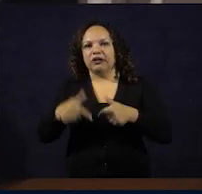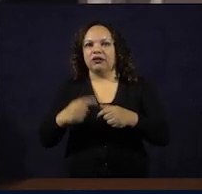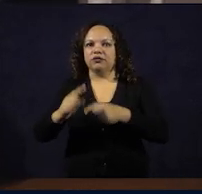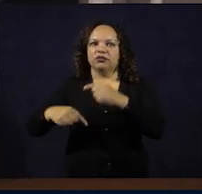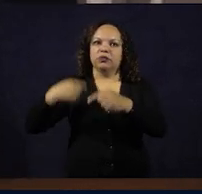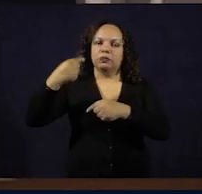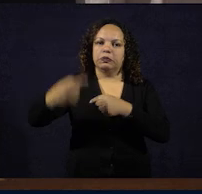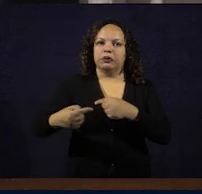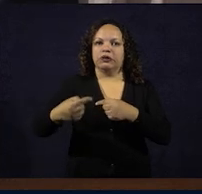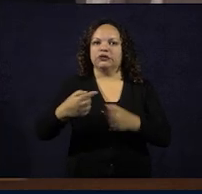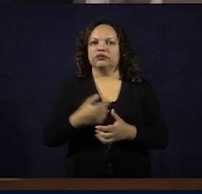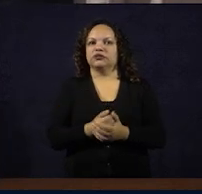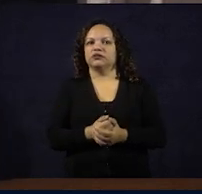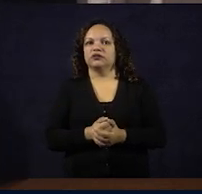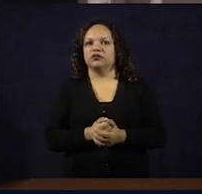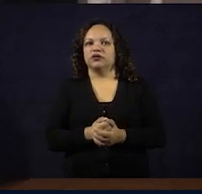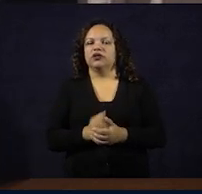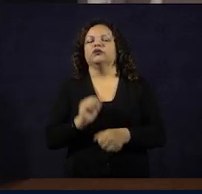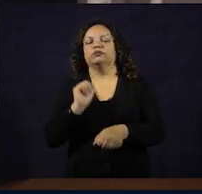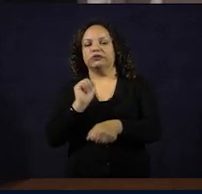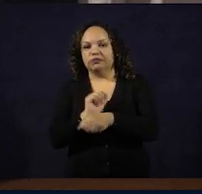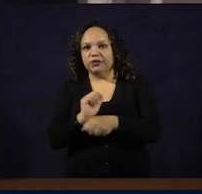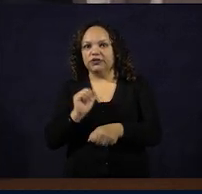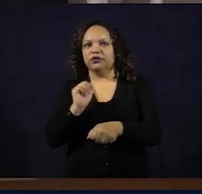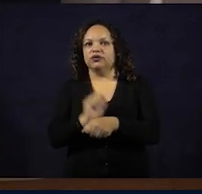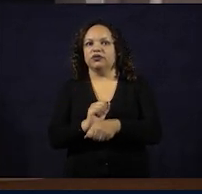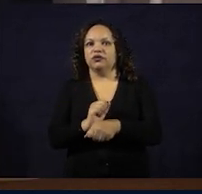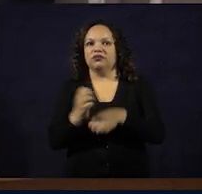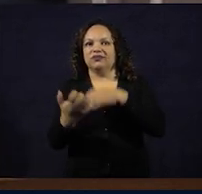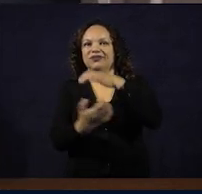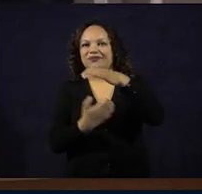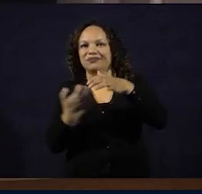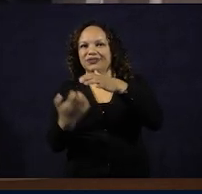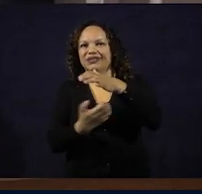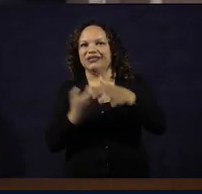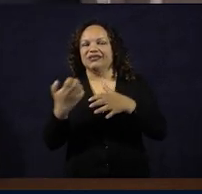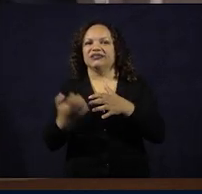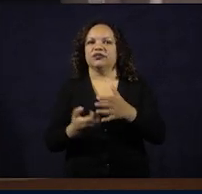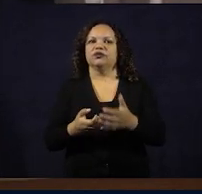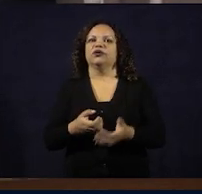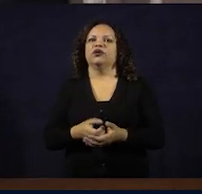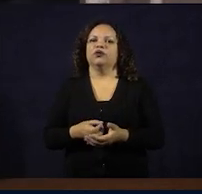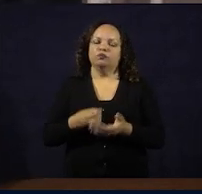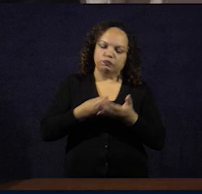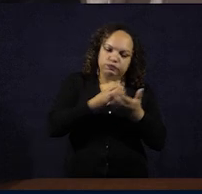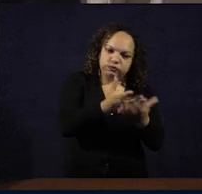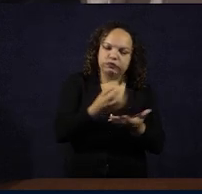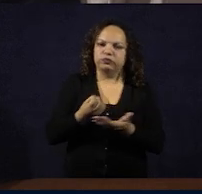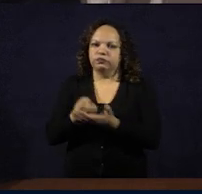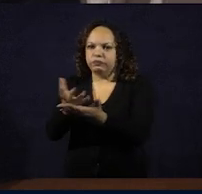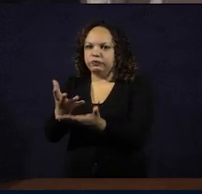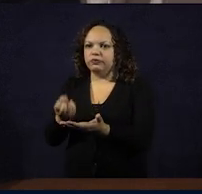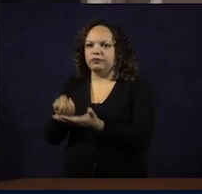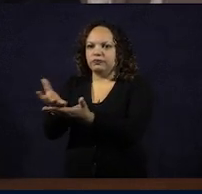a gente esperou a empresa entregando crescendo